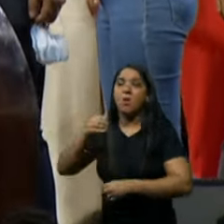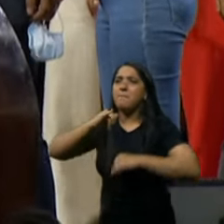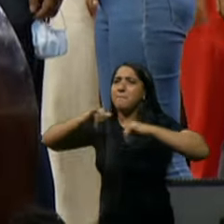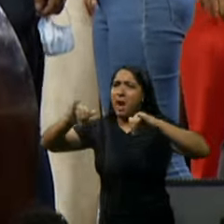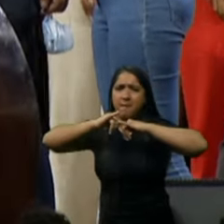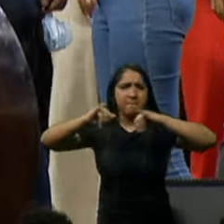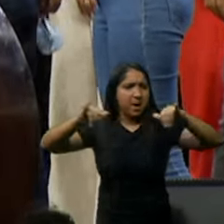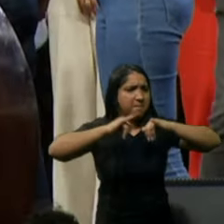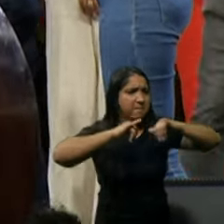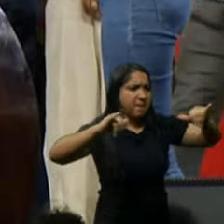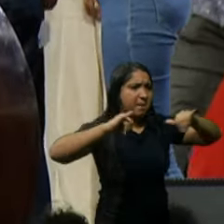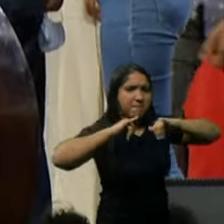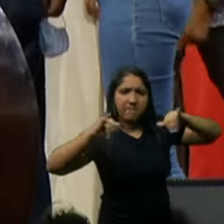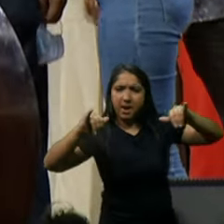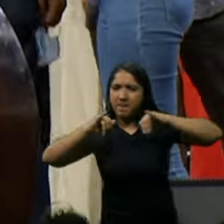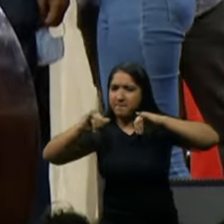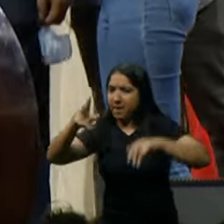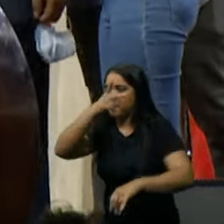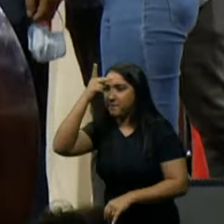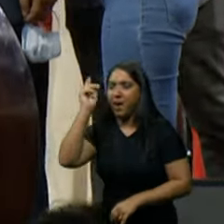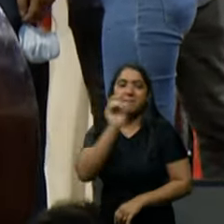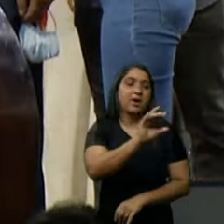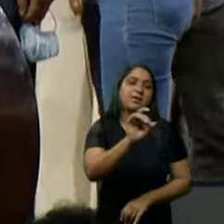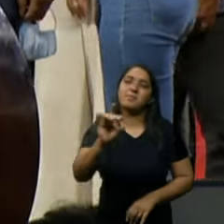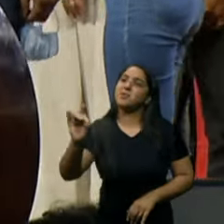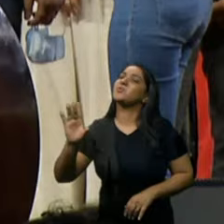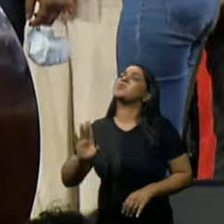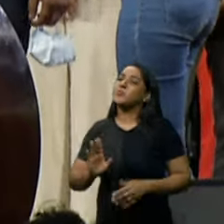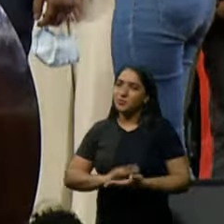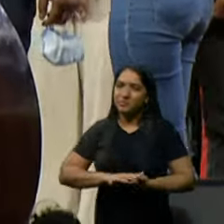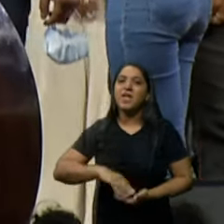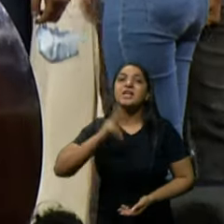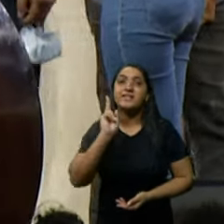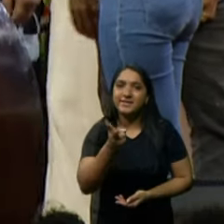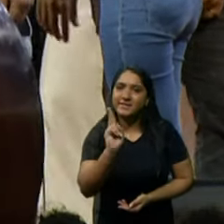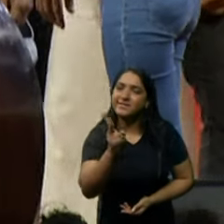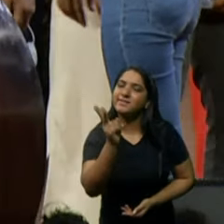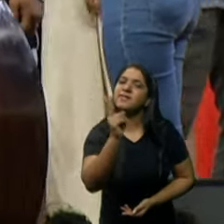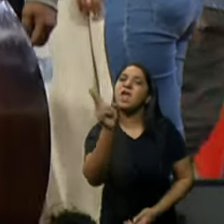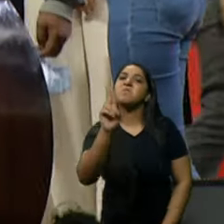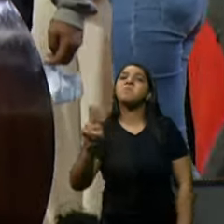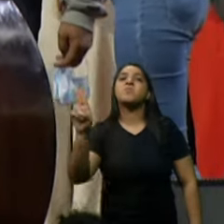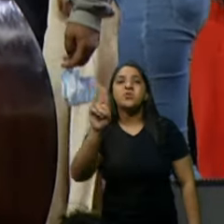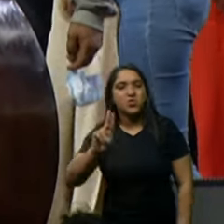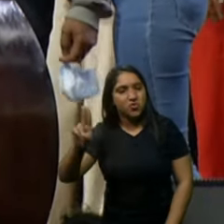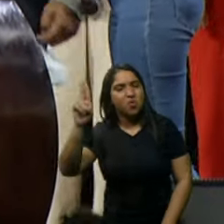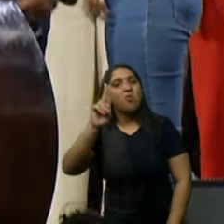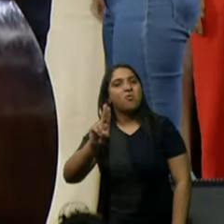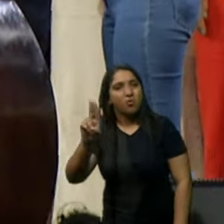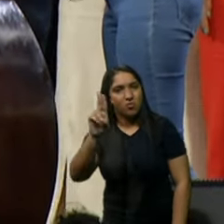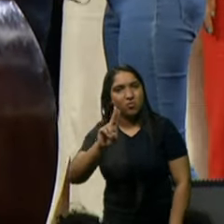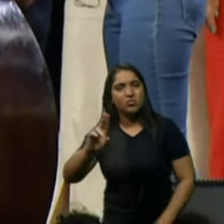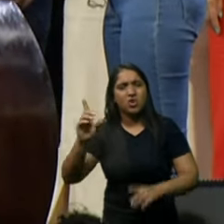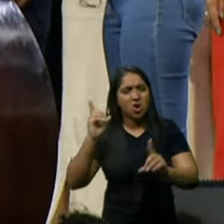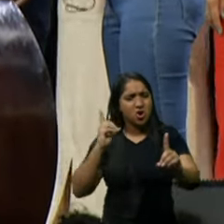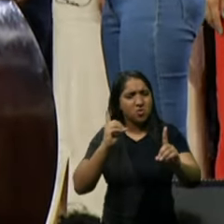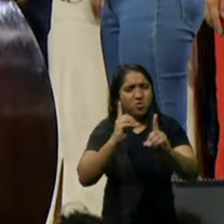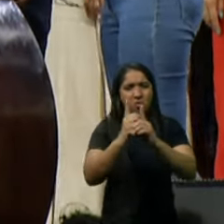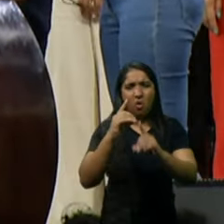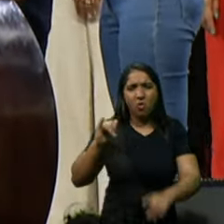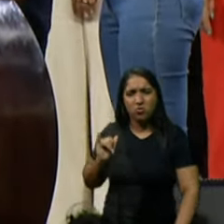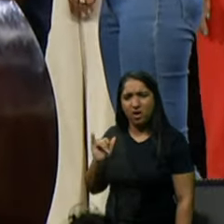pouco Brasil PE e eu uso isso até hoje eu encontro alguém no avião qro seu filho na